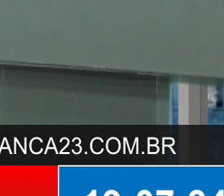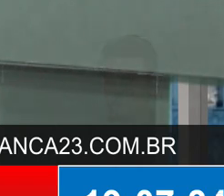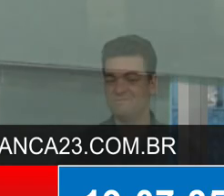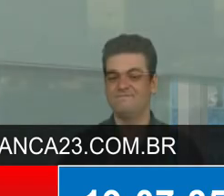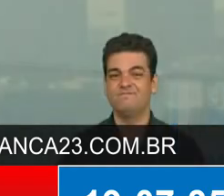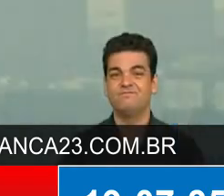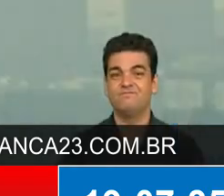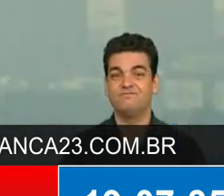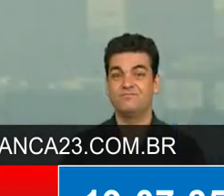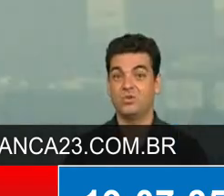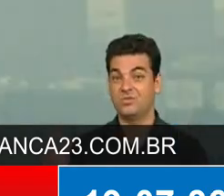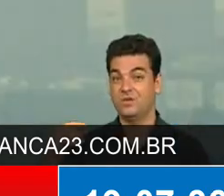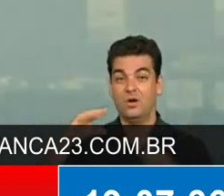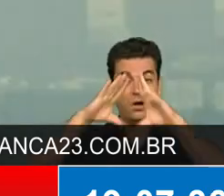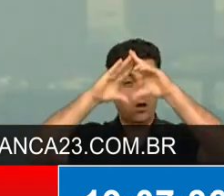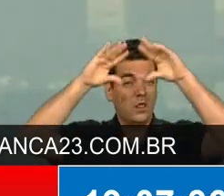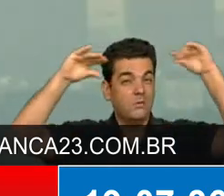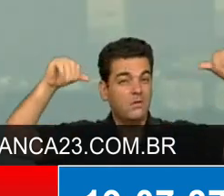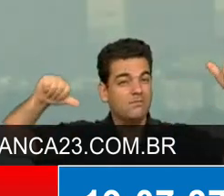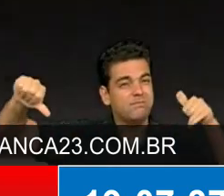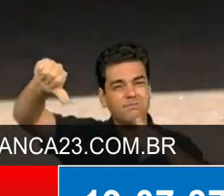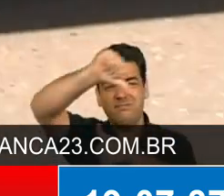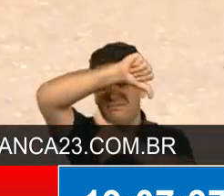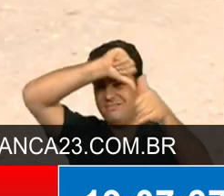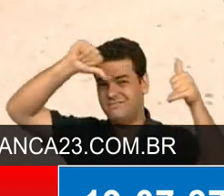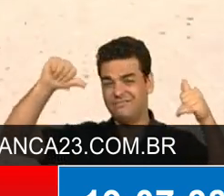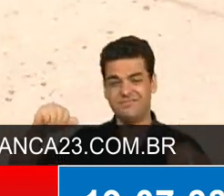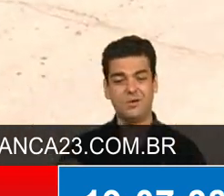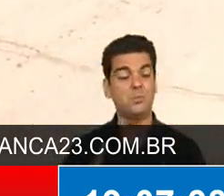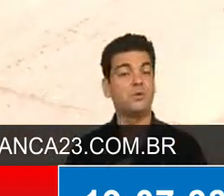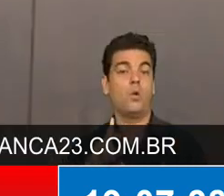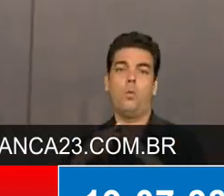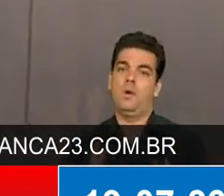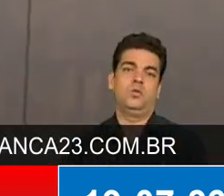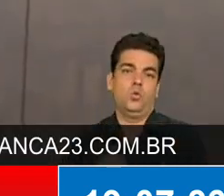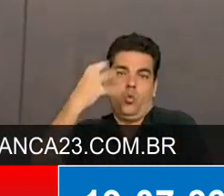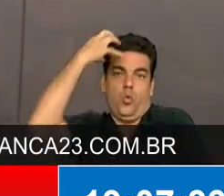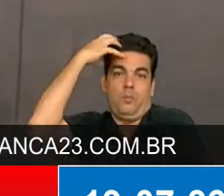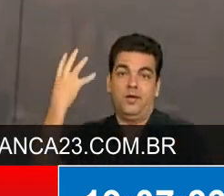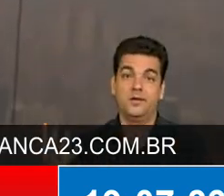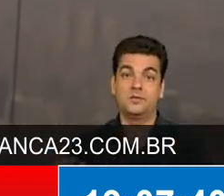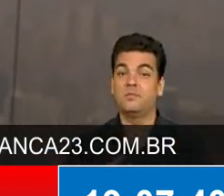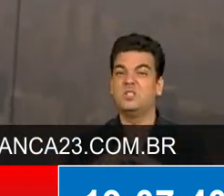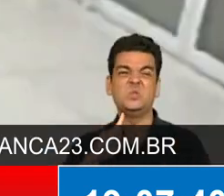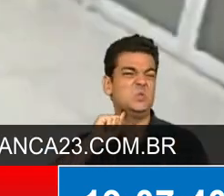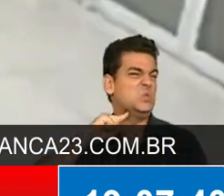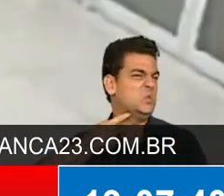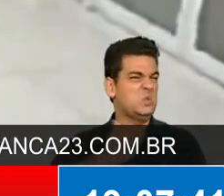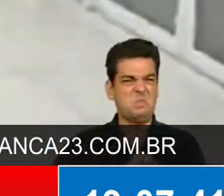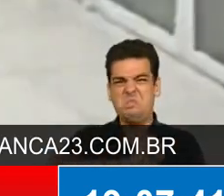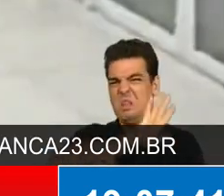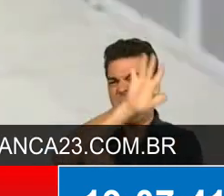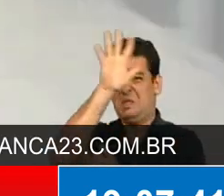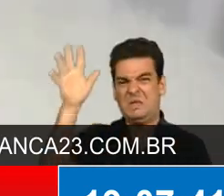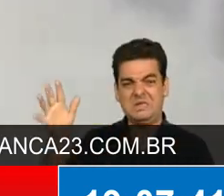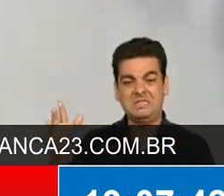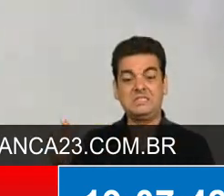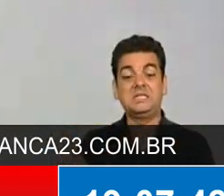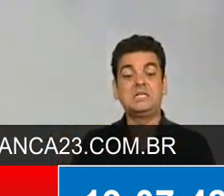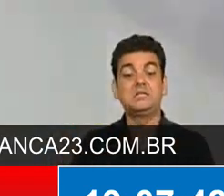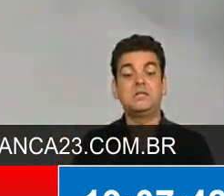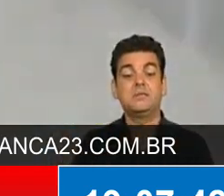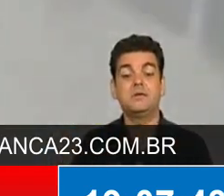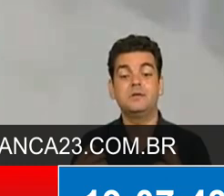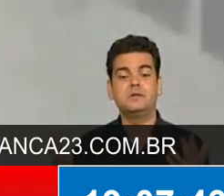clima. As mudanças climáticas provocadas por ações humanas, o aumento da poluição e os efeitos do Super